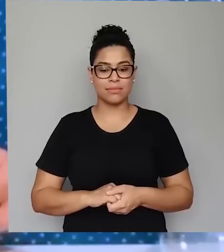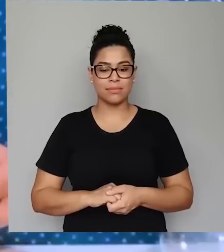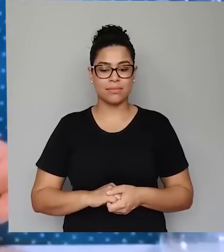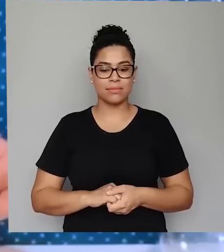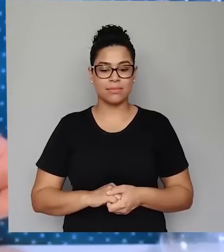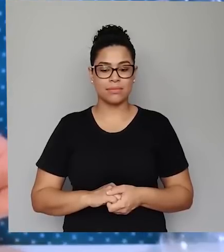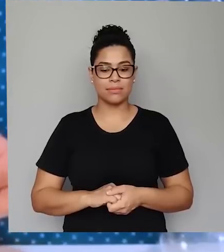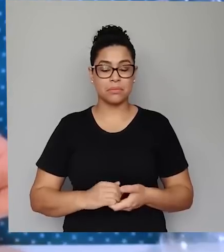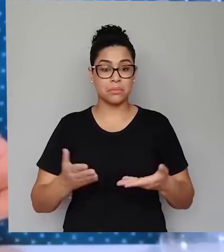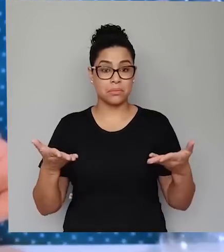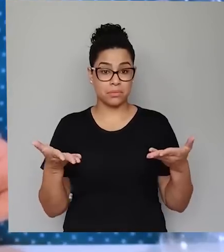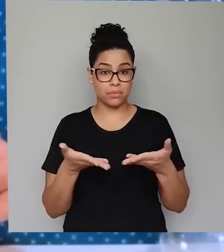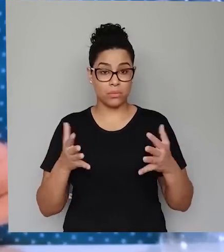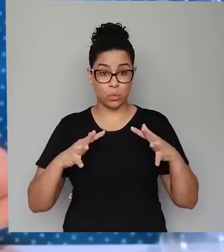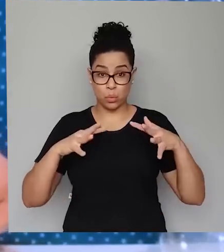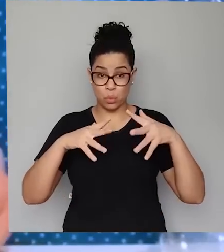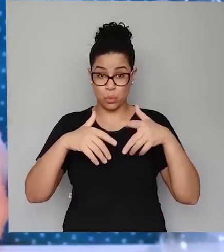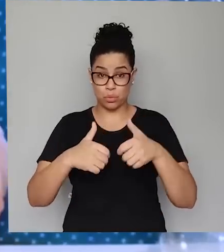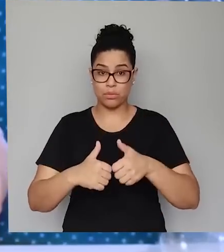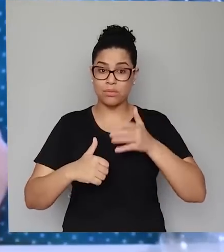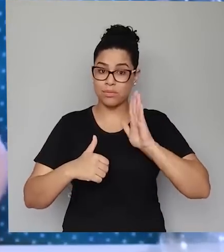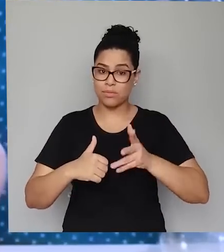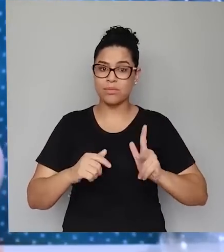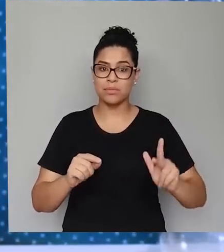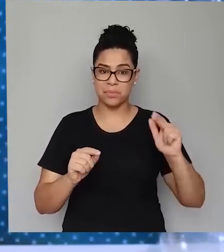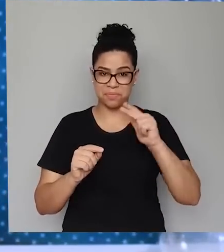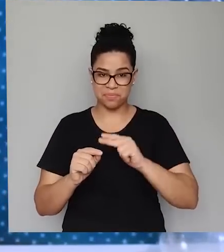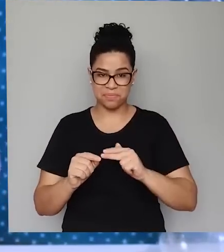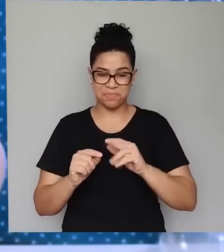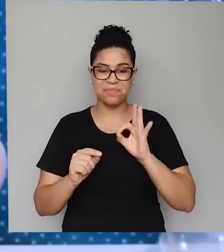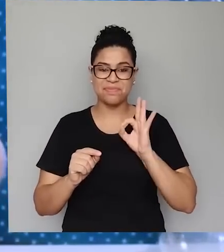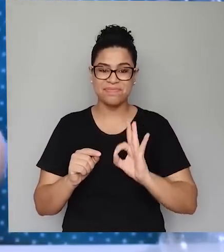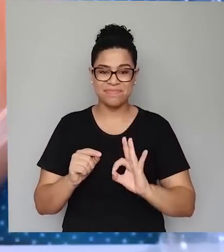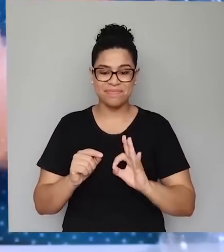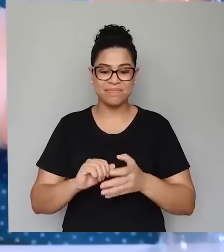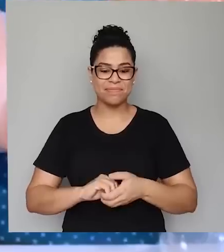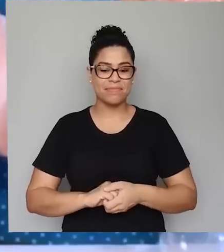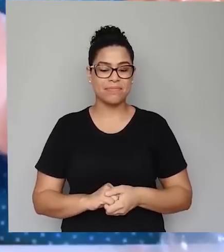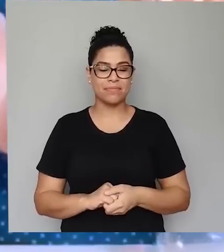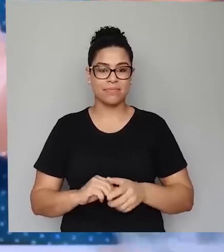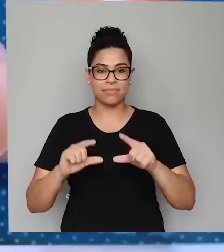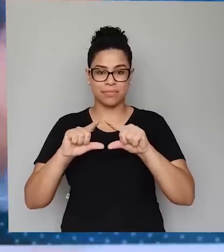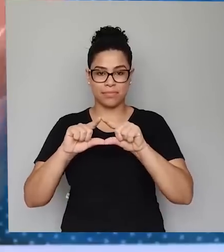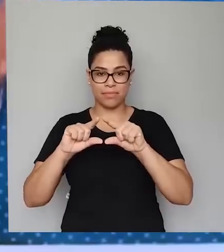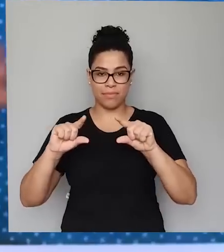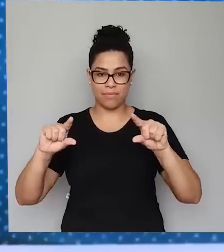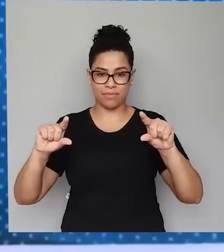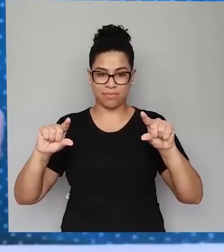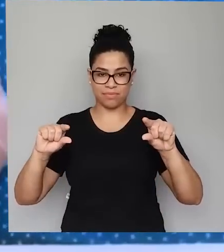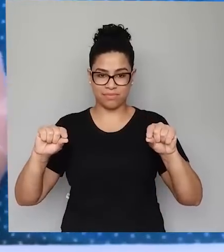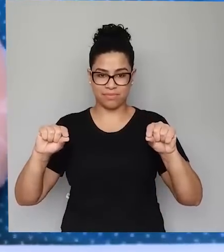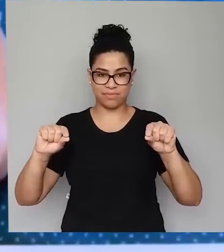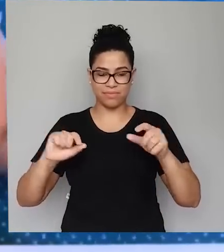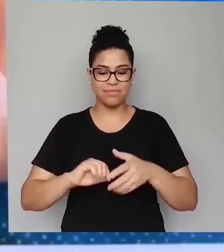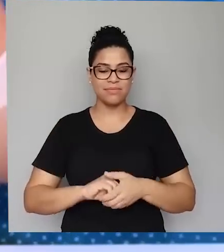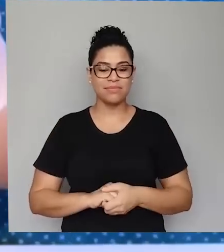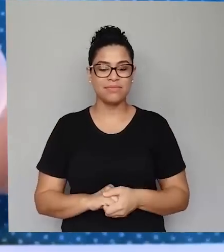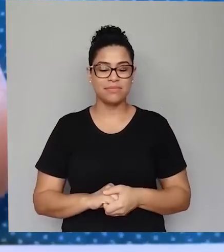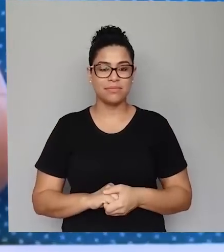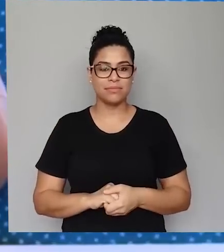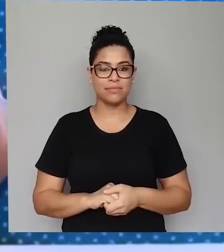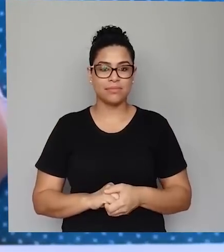Agora, com todas as partes recortadas, nós vamos pegar o retângulo e o lançador e vamos